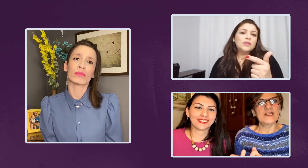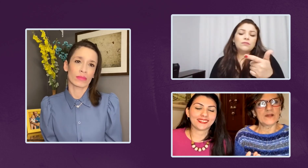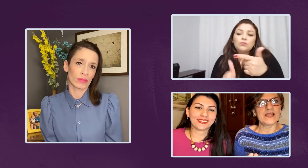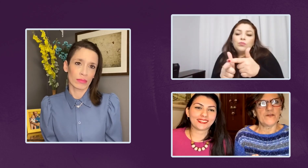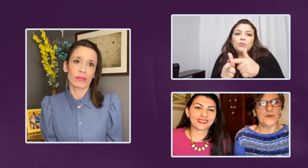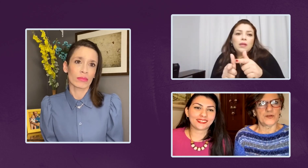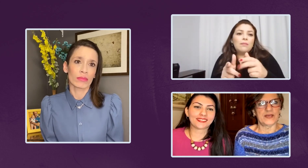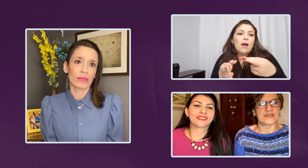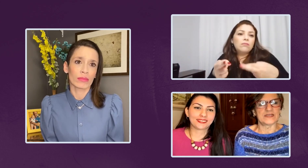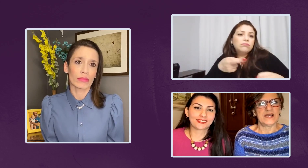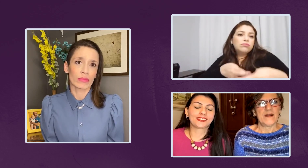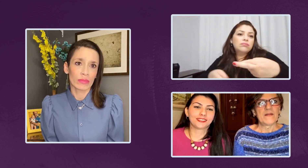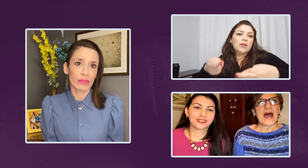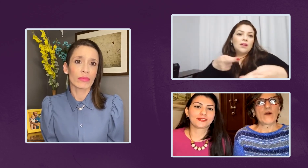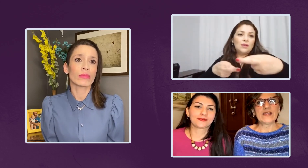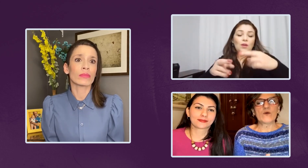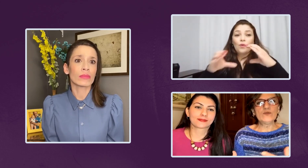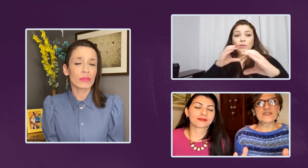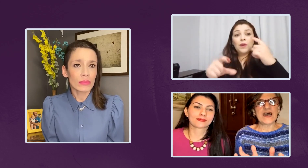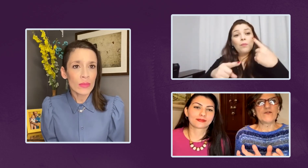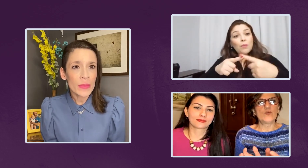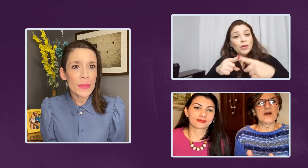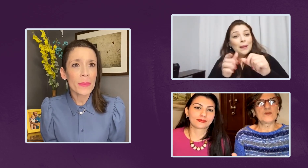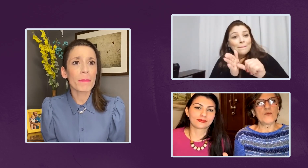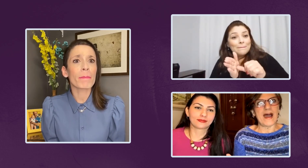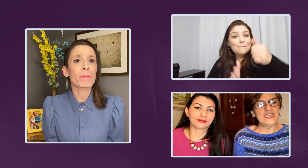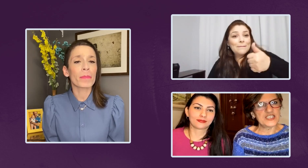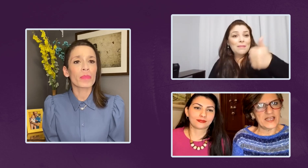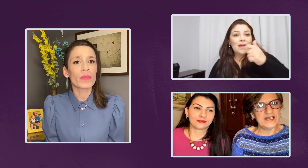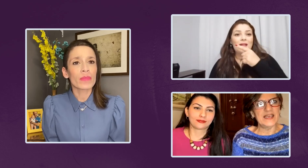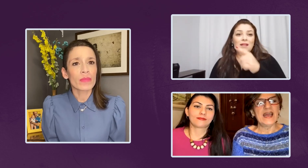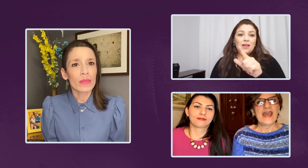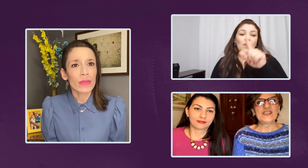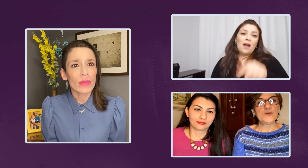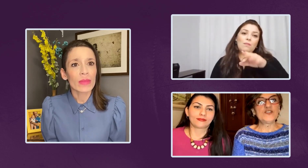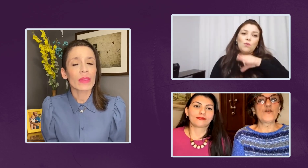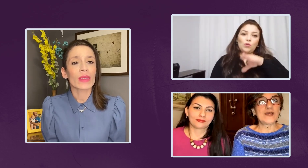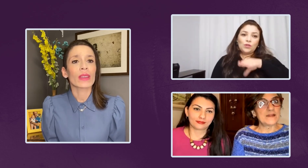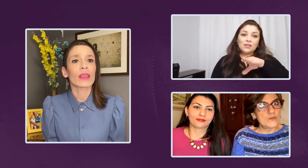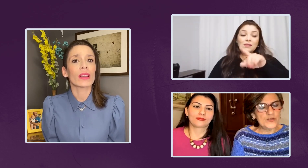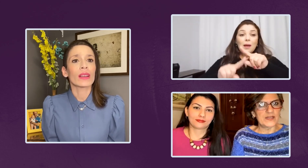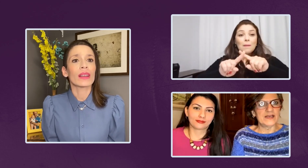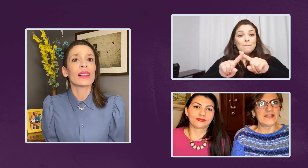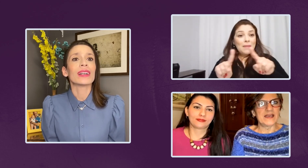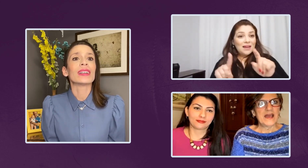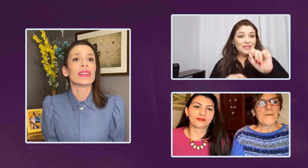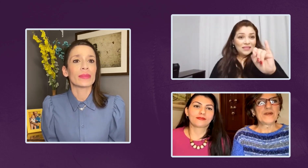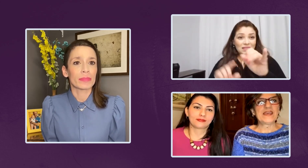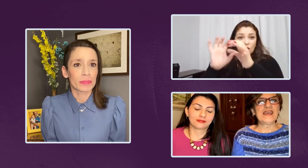primeira língua dela foi o português. Agora, quando estava num âmbito com mais gente, tinha uma dificuldade muito